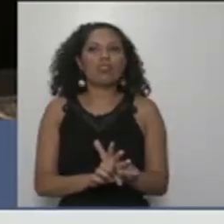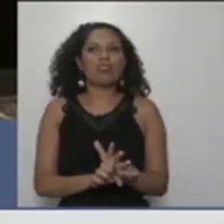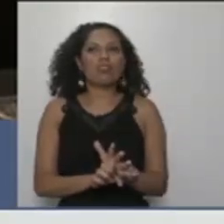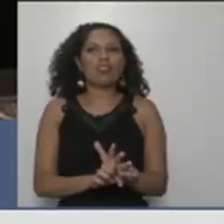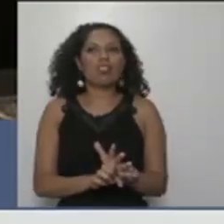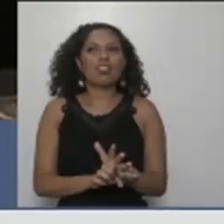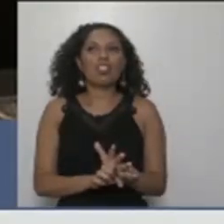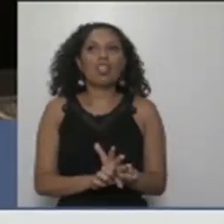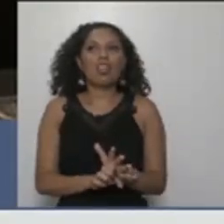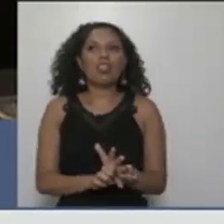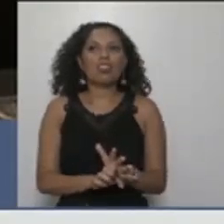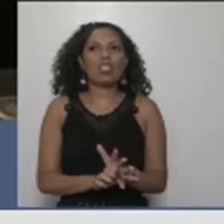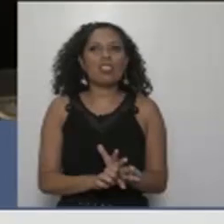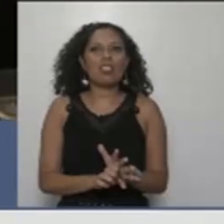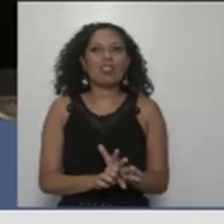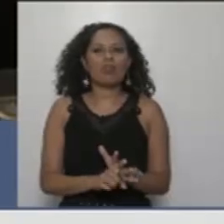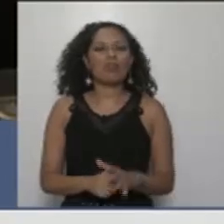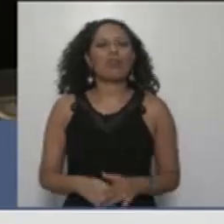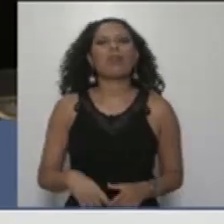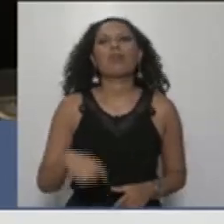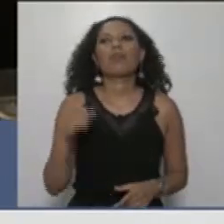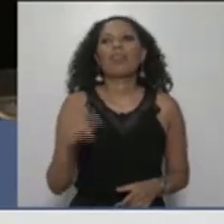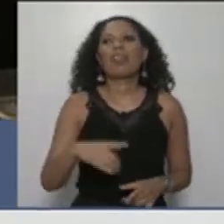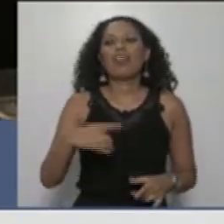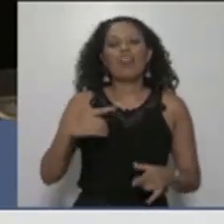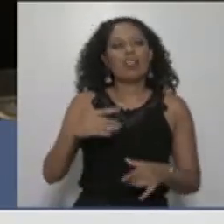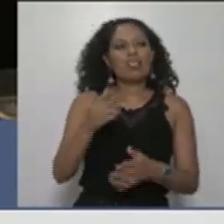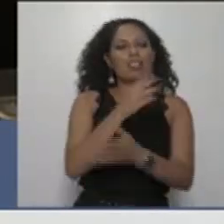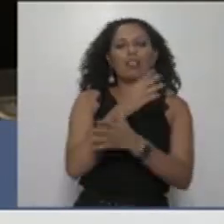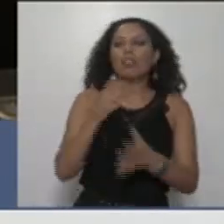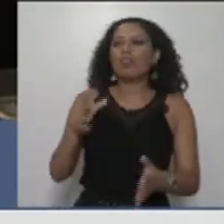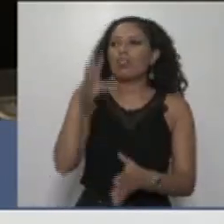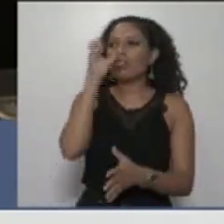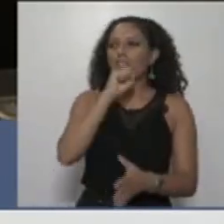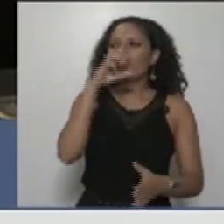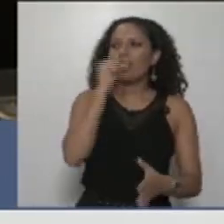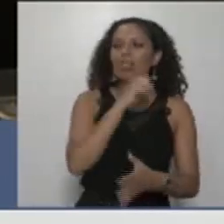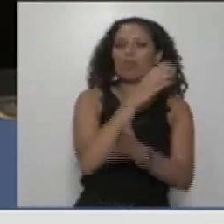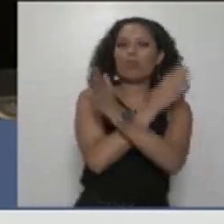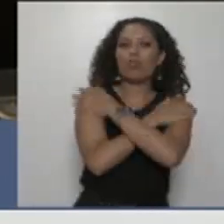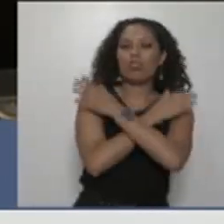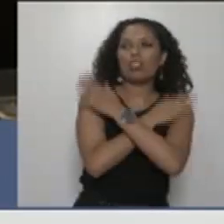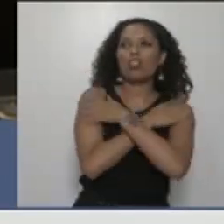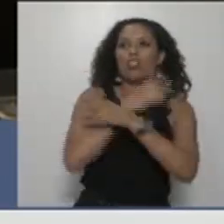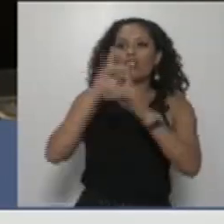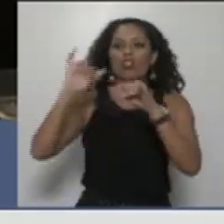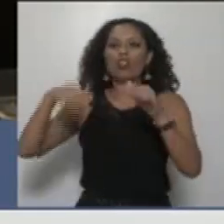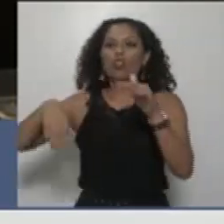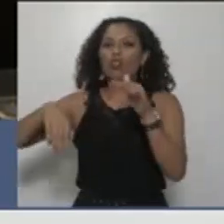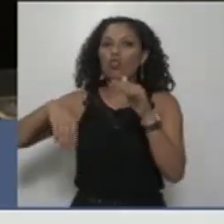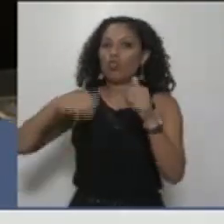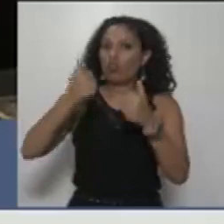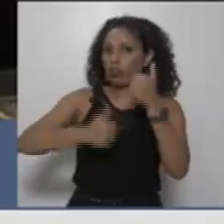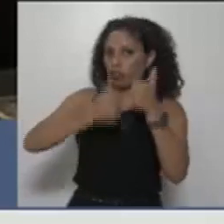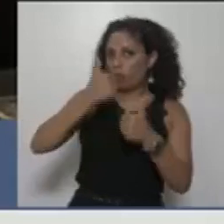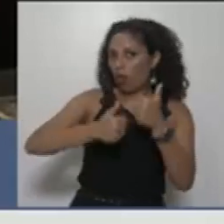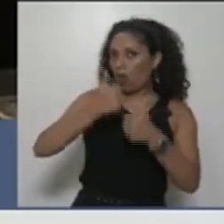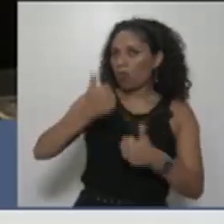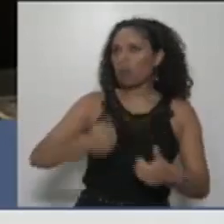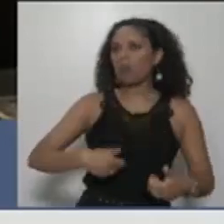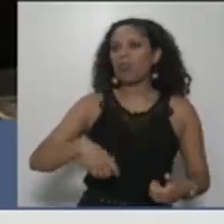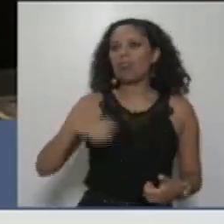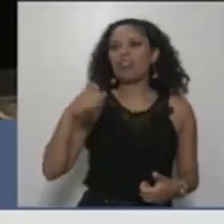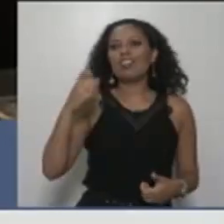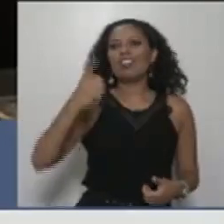lei o sábado, o domingo, o feriado, os dias de jogos nos estádios,